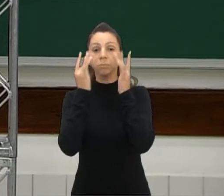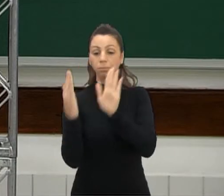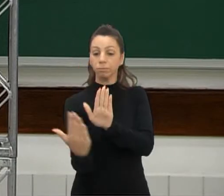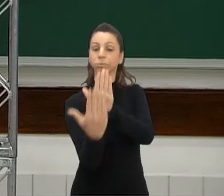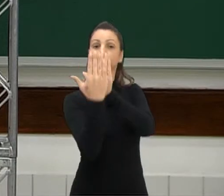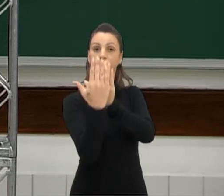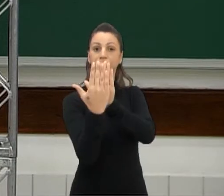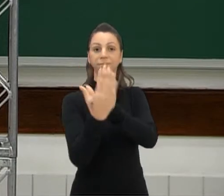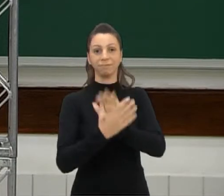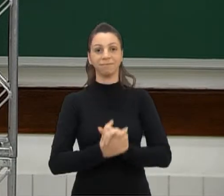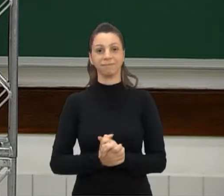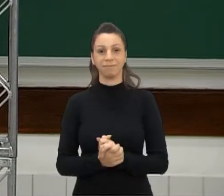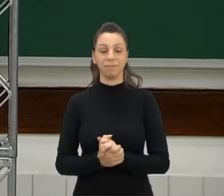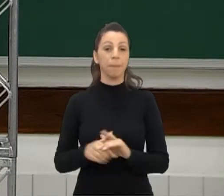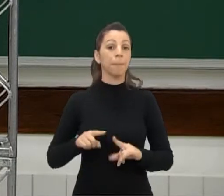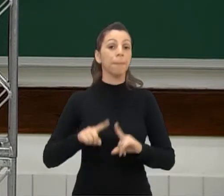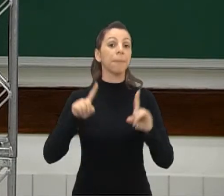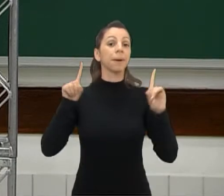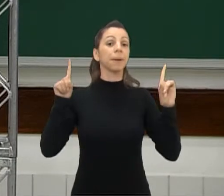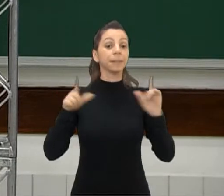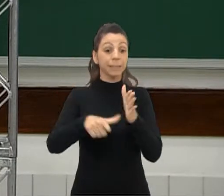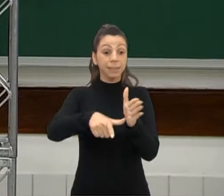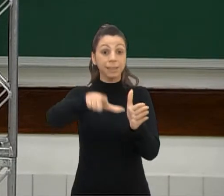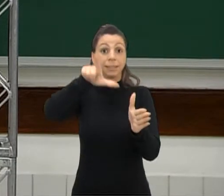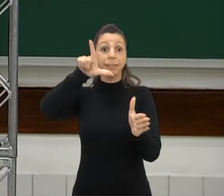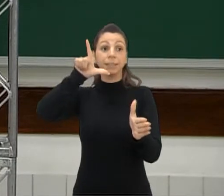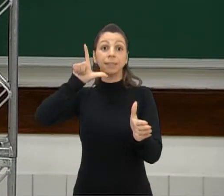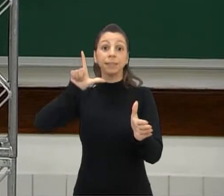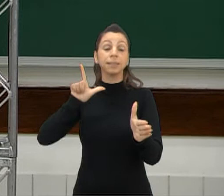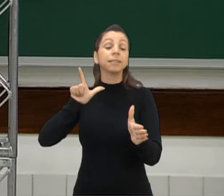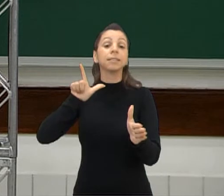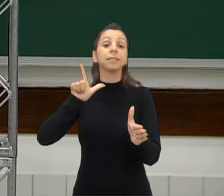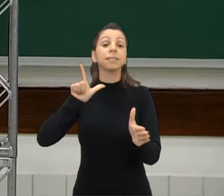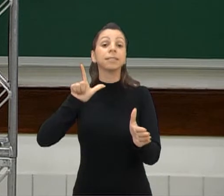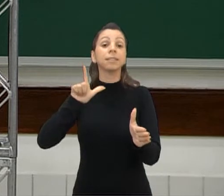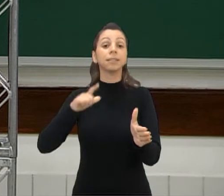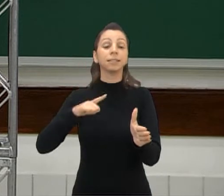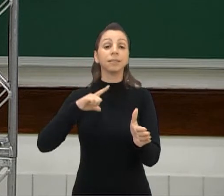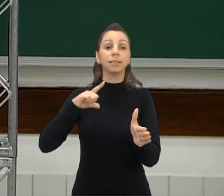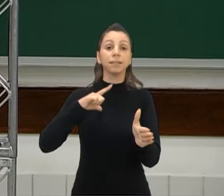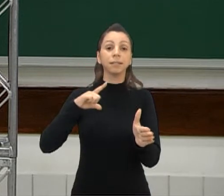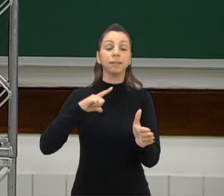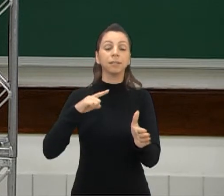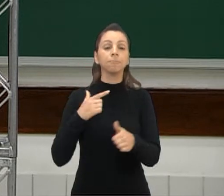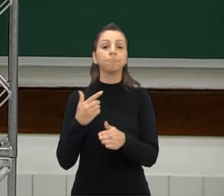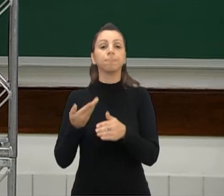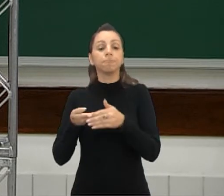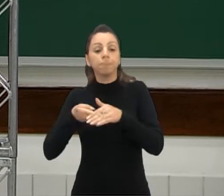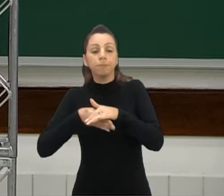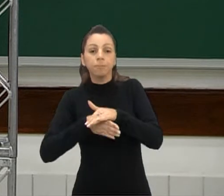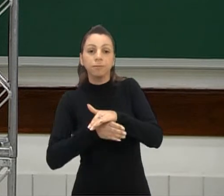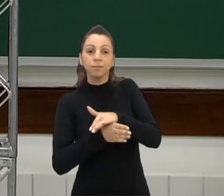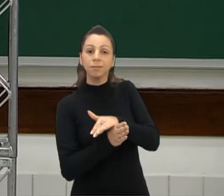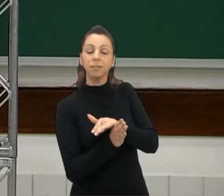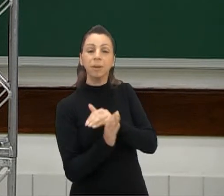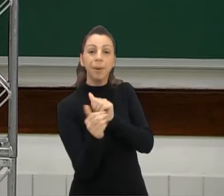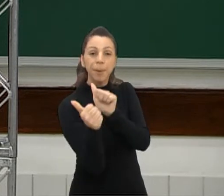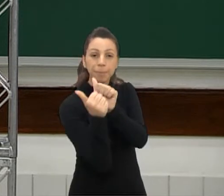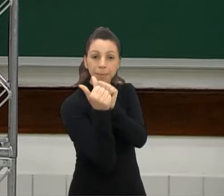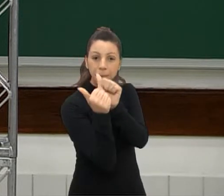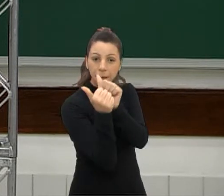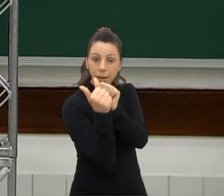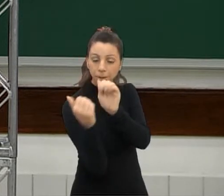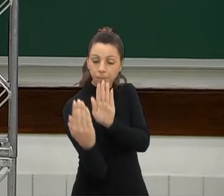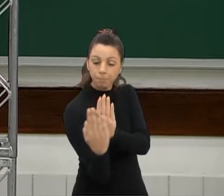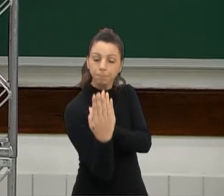Face a face. Mas antes nós tínhamos o costume de estar mais próximos